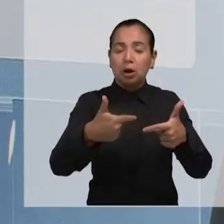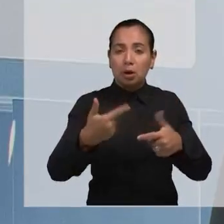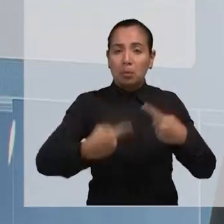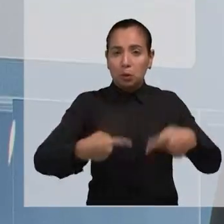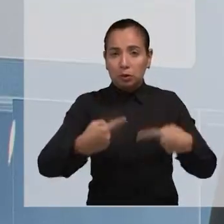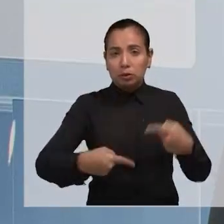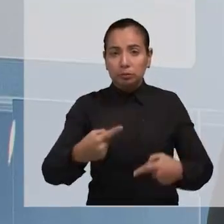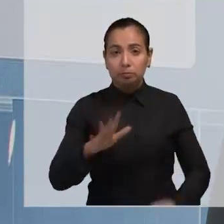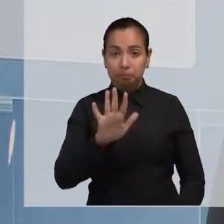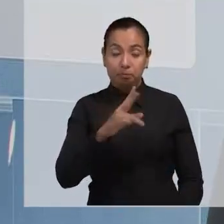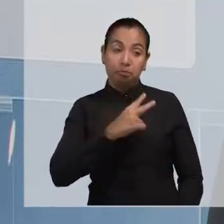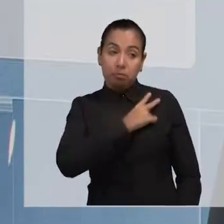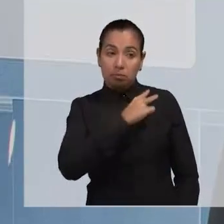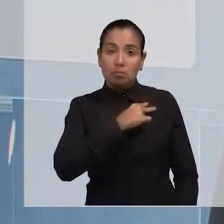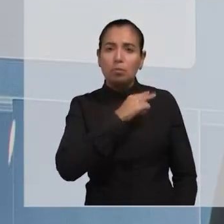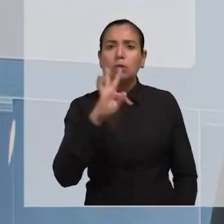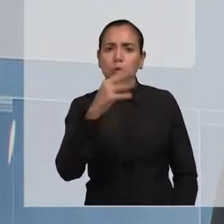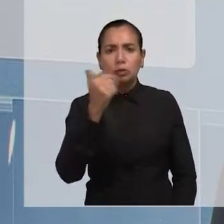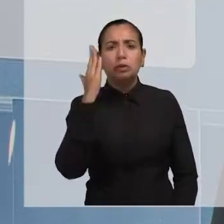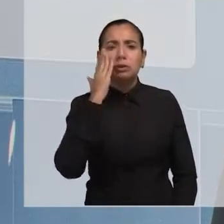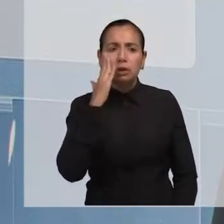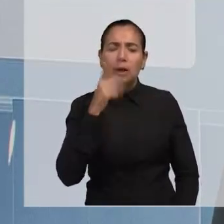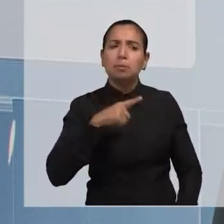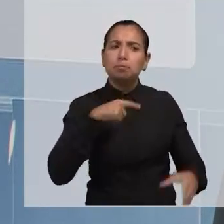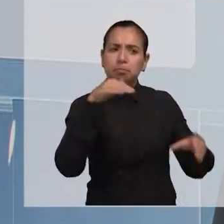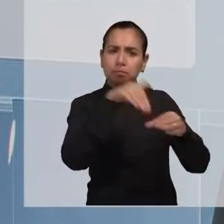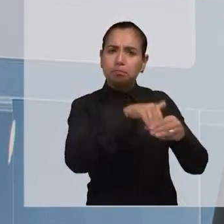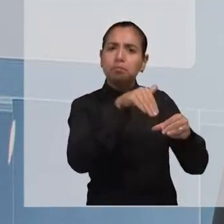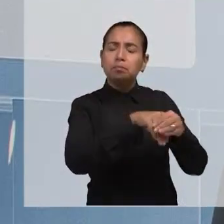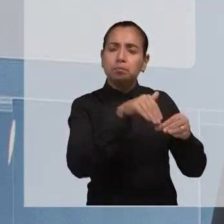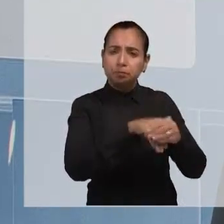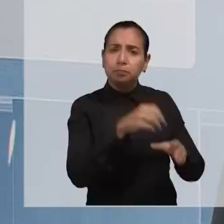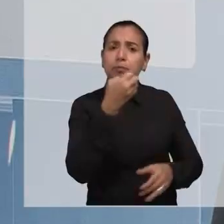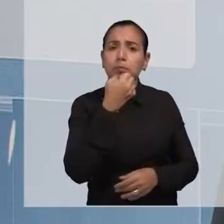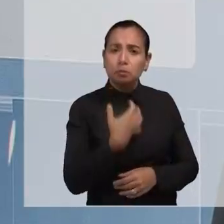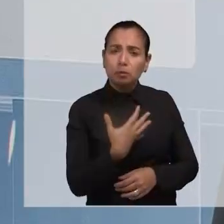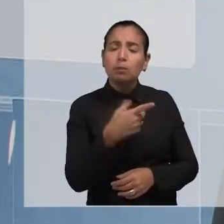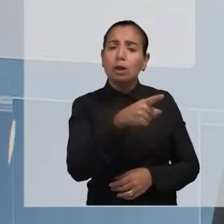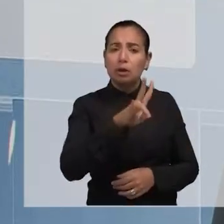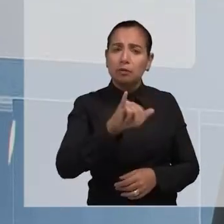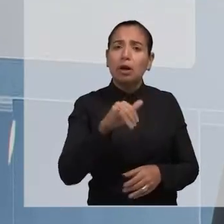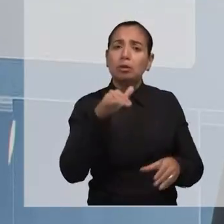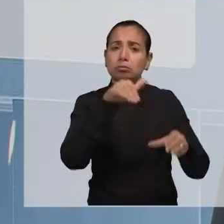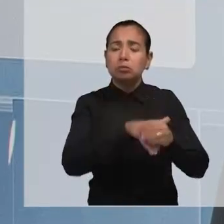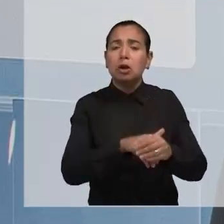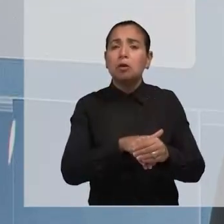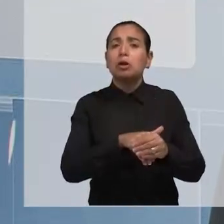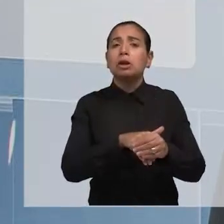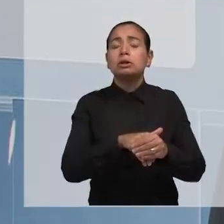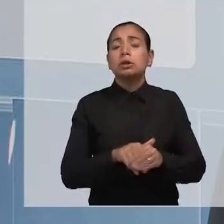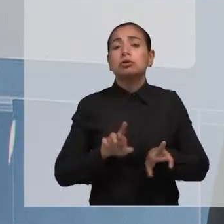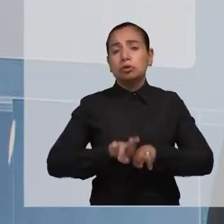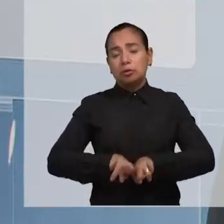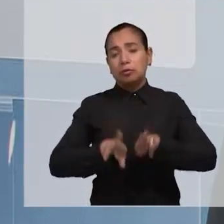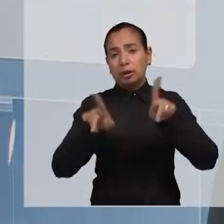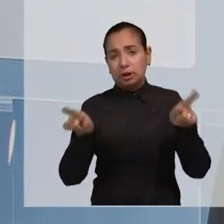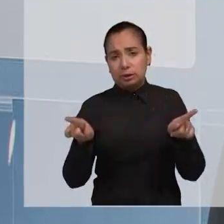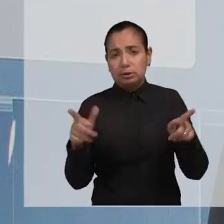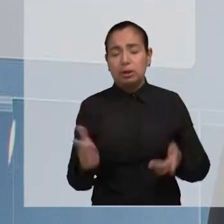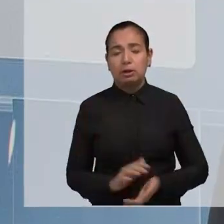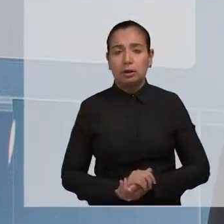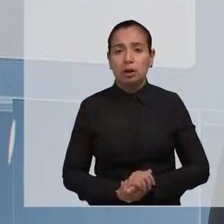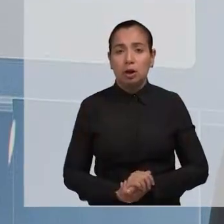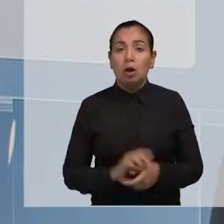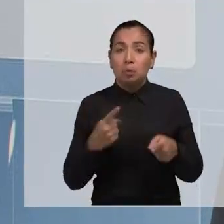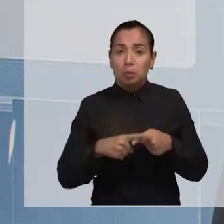de Fortaleza. Teve a maior votação também para deputado estadual da história em Fortaleza, para deputado estadual. 140 mil votos. E provavelmente terá